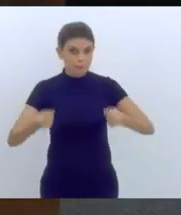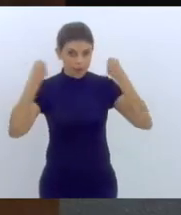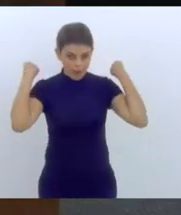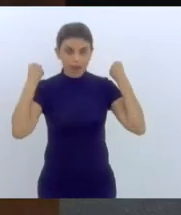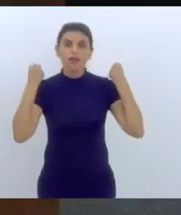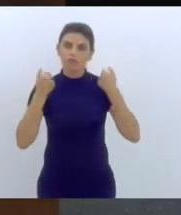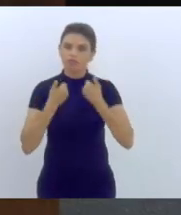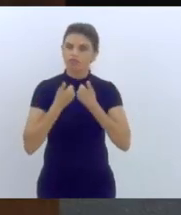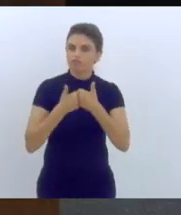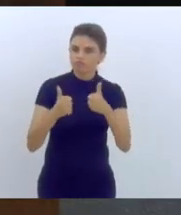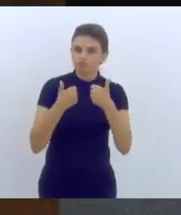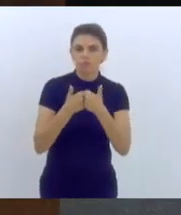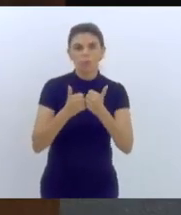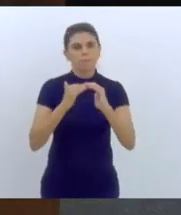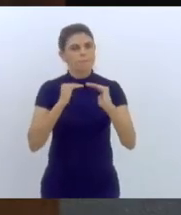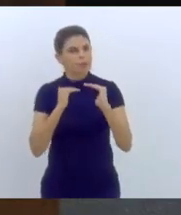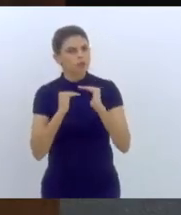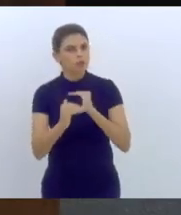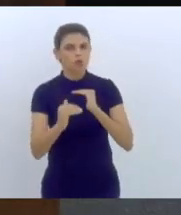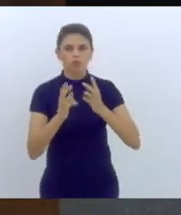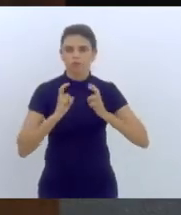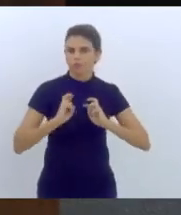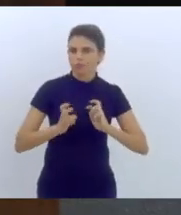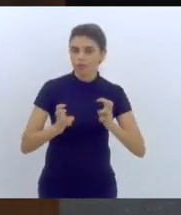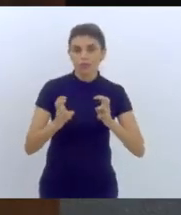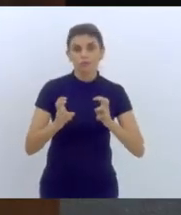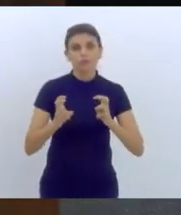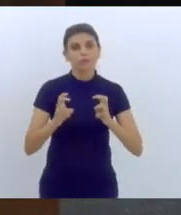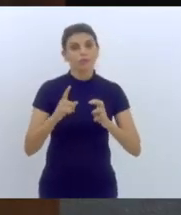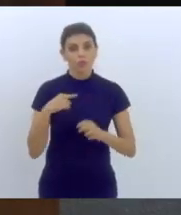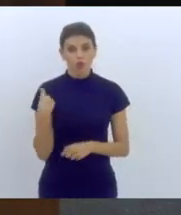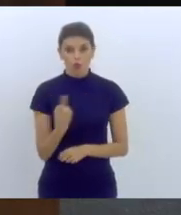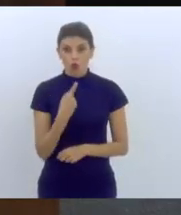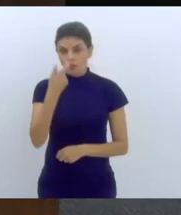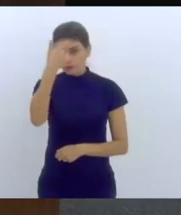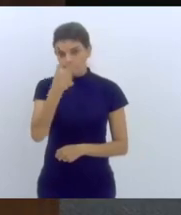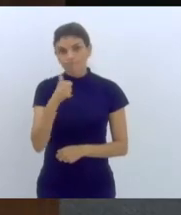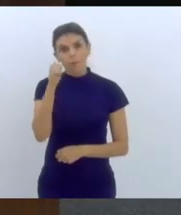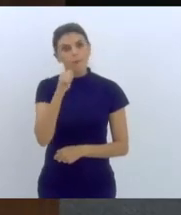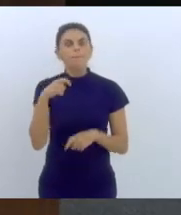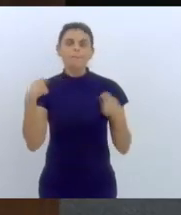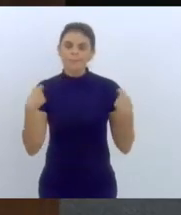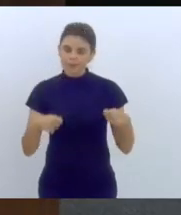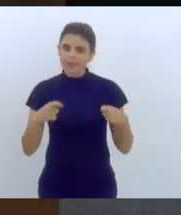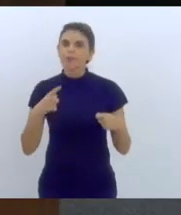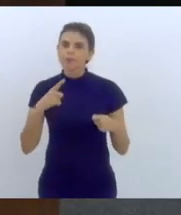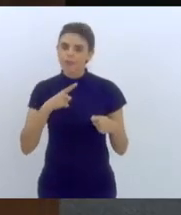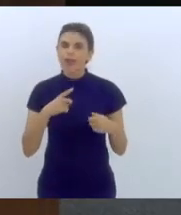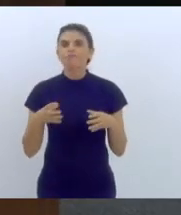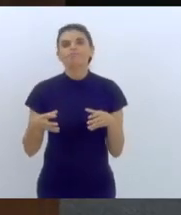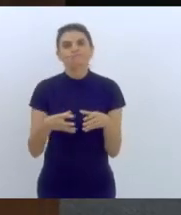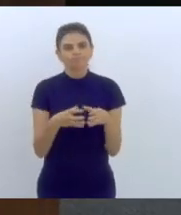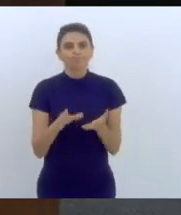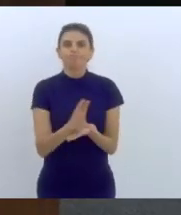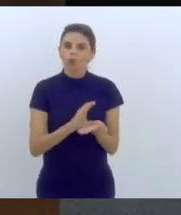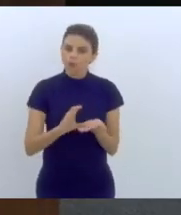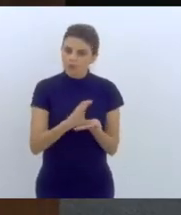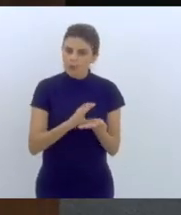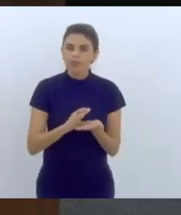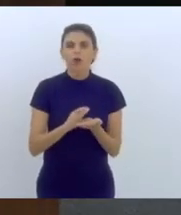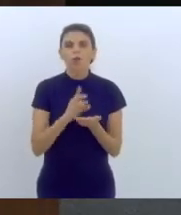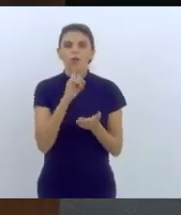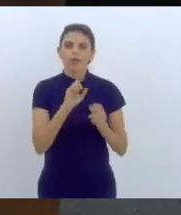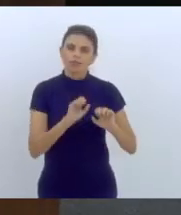as nossas mulheres. Então, é central que a gente possa ter esse dia. Então, parecer da Comissão de Defesa dos Direitos da